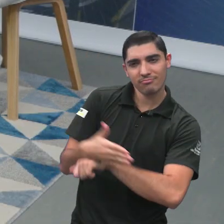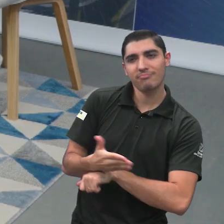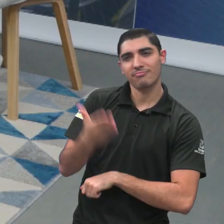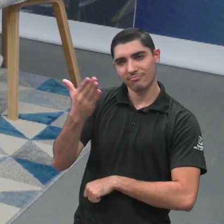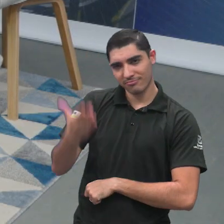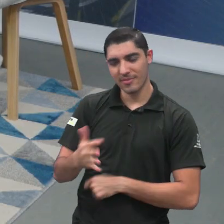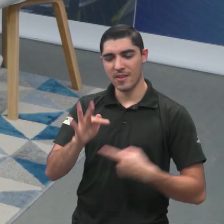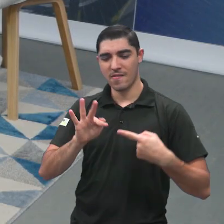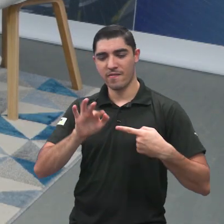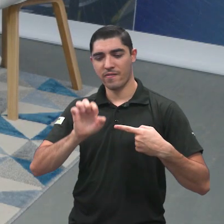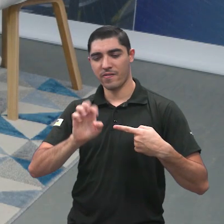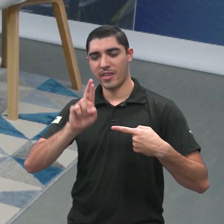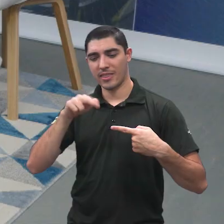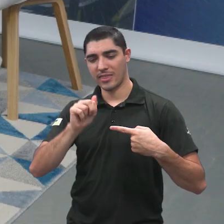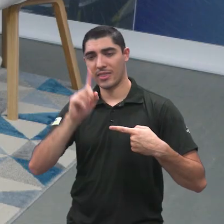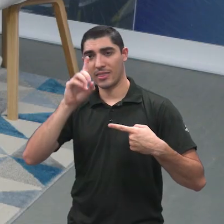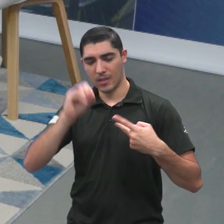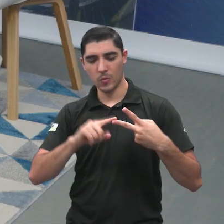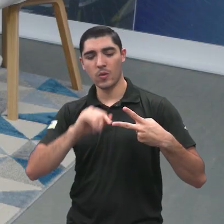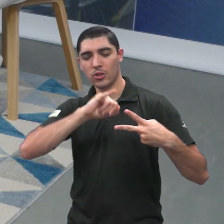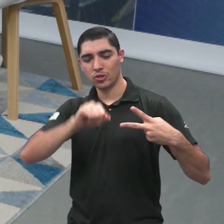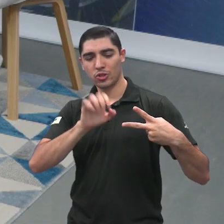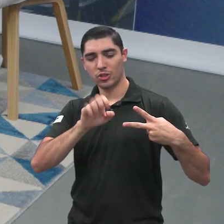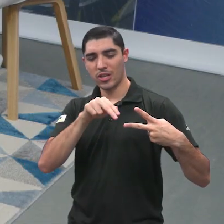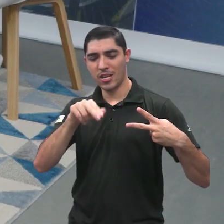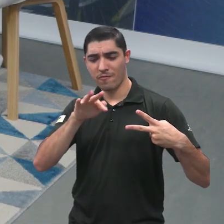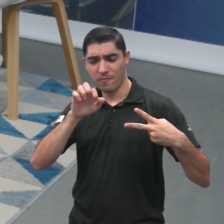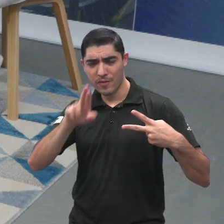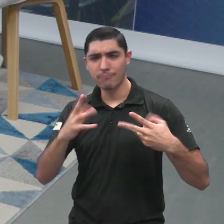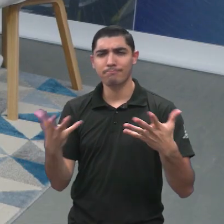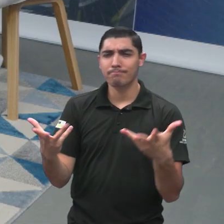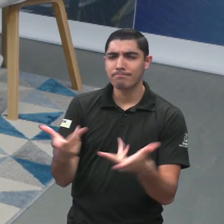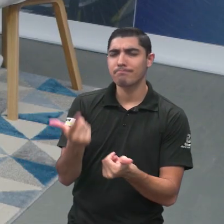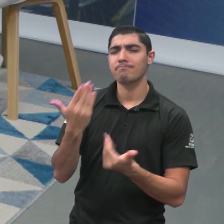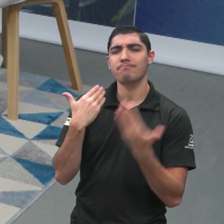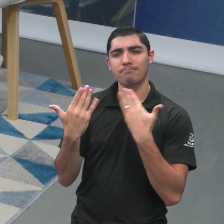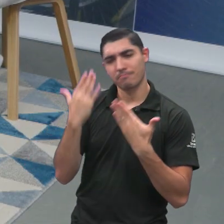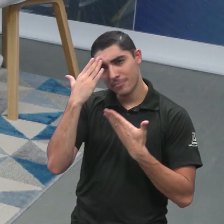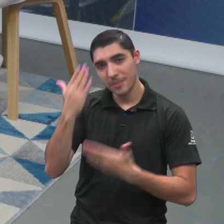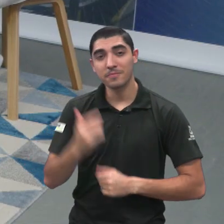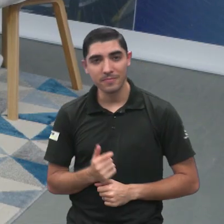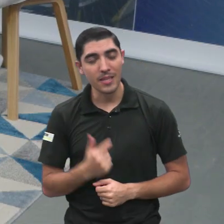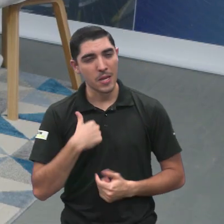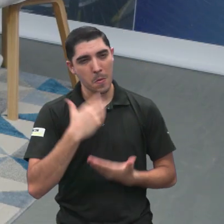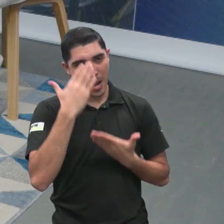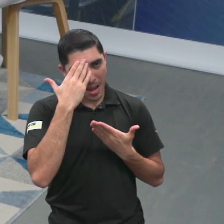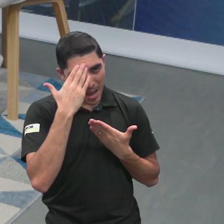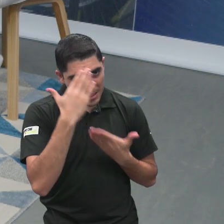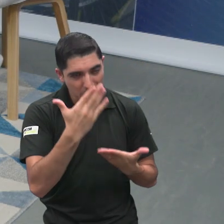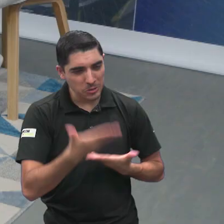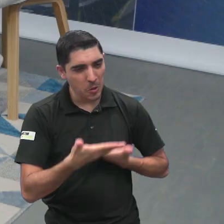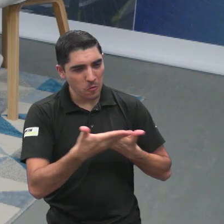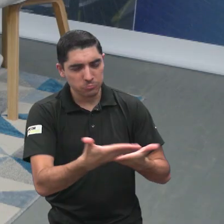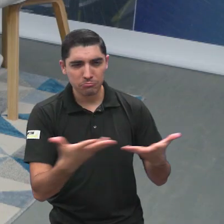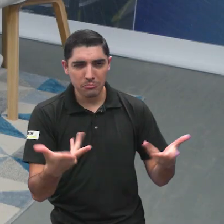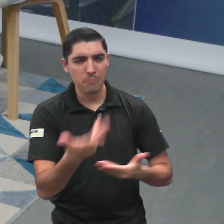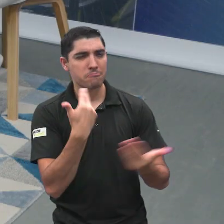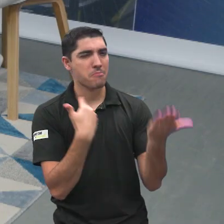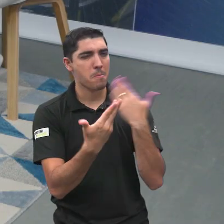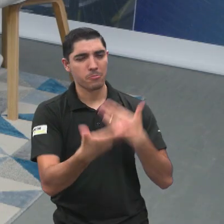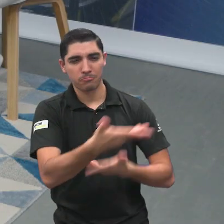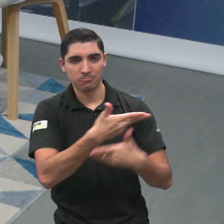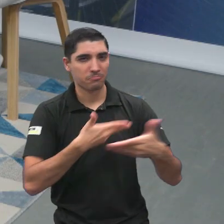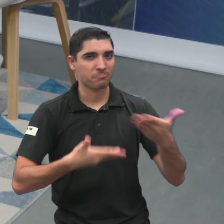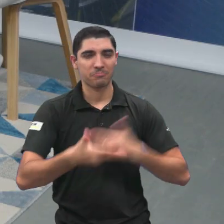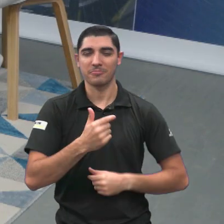doutor Fernando, doutora Jennifer, muito obrigado. Foi um papo muito rico hoje, viu? Muito eu obrigada. que agradeço o convite, eu acho que foi bastante enriquecedor essa troca que a